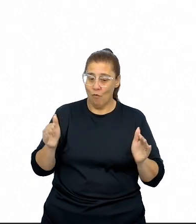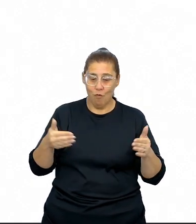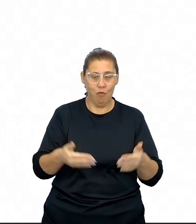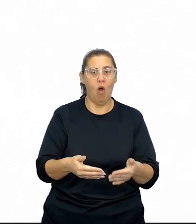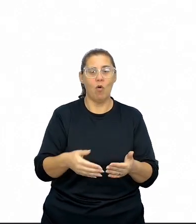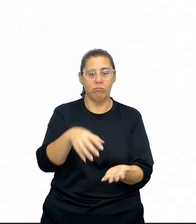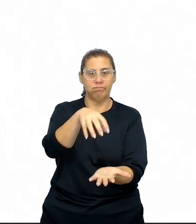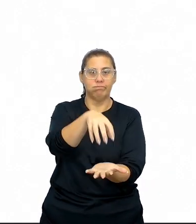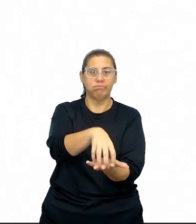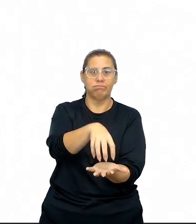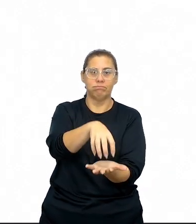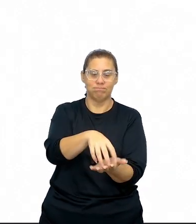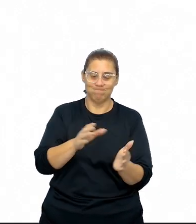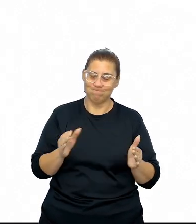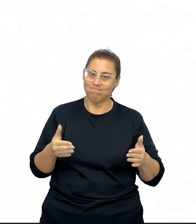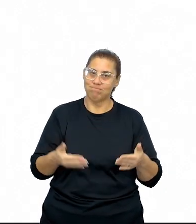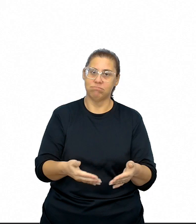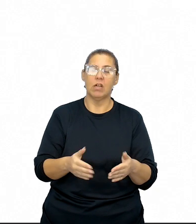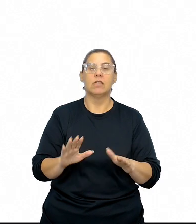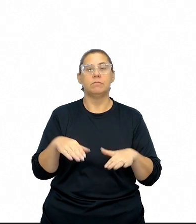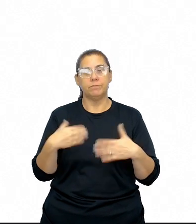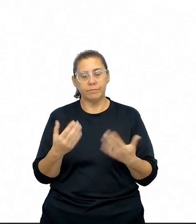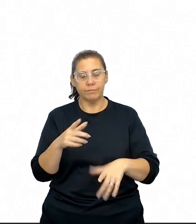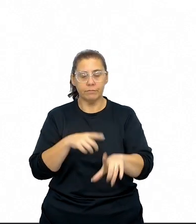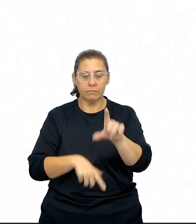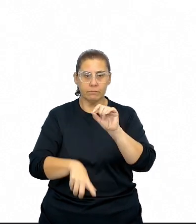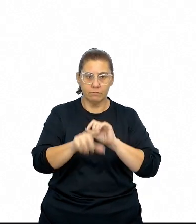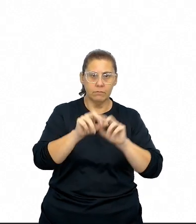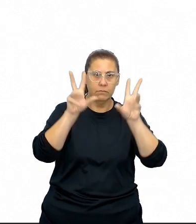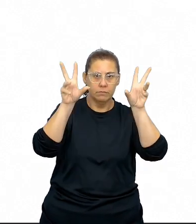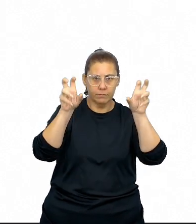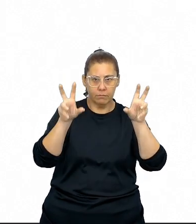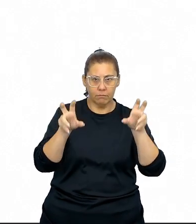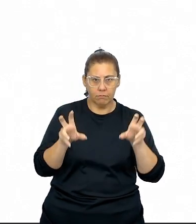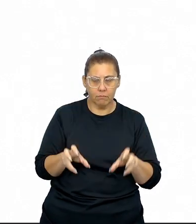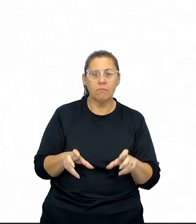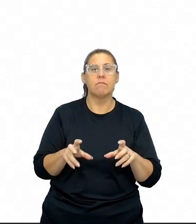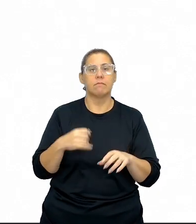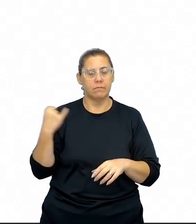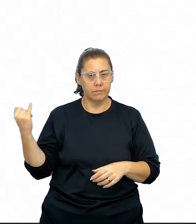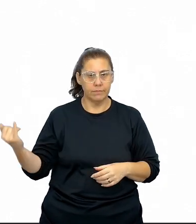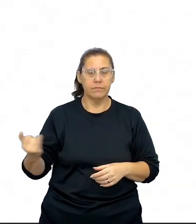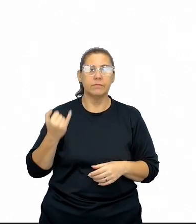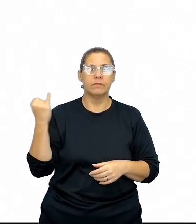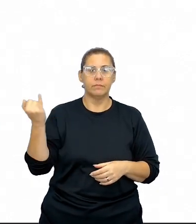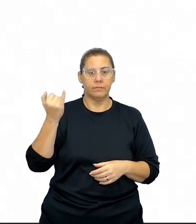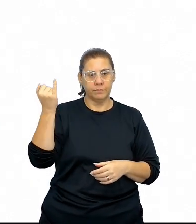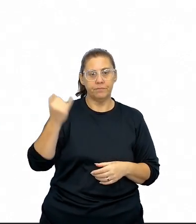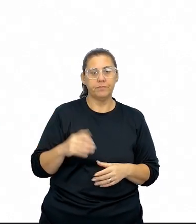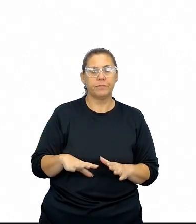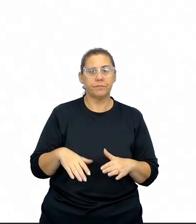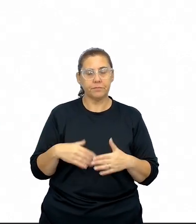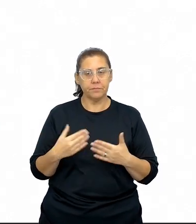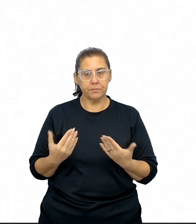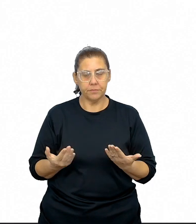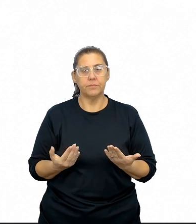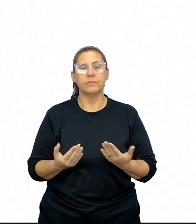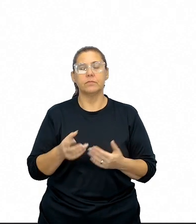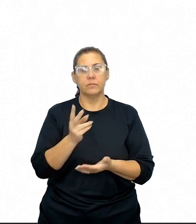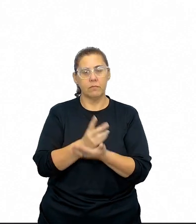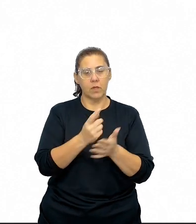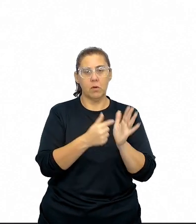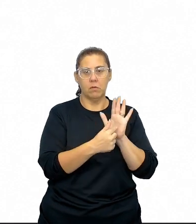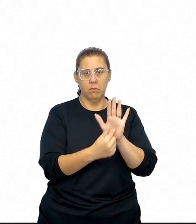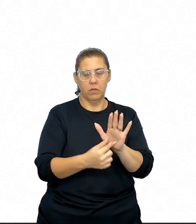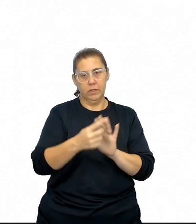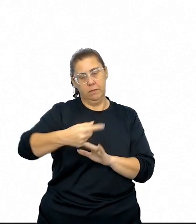nossa imagem. Então, nós optamos por separar temáticas muito importantes, as quais foram e serão